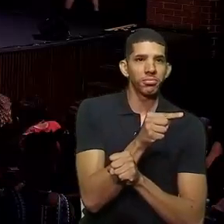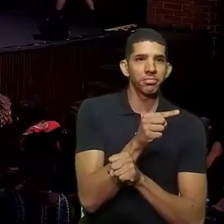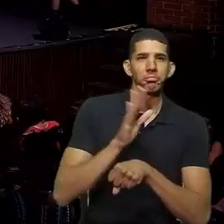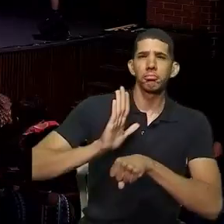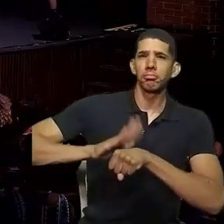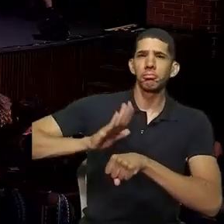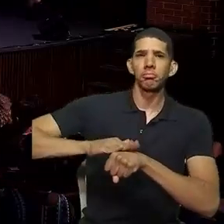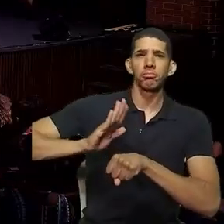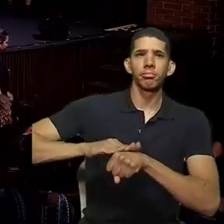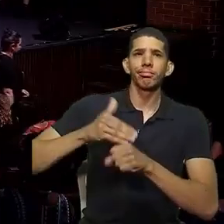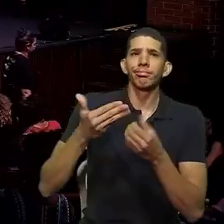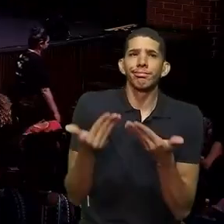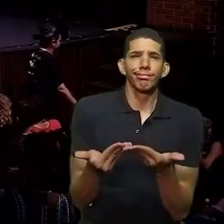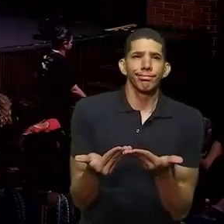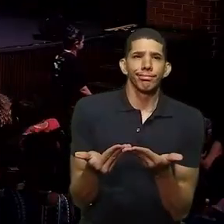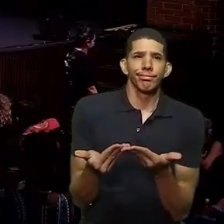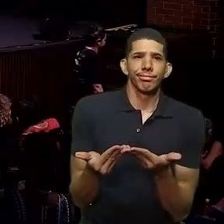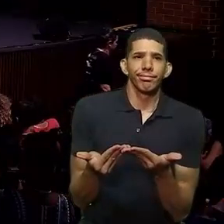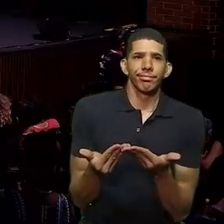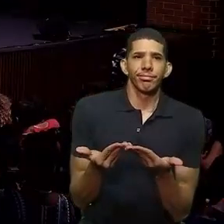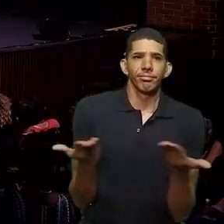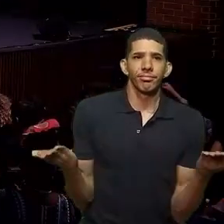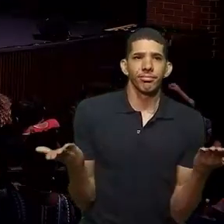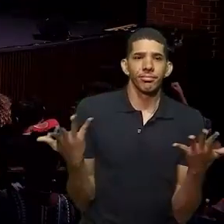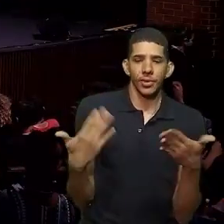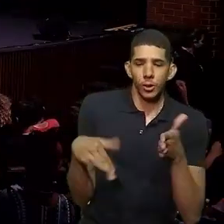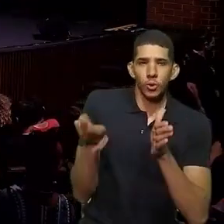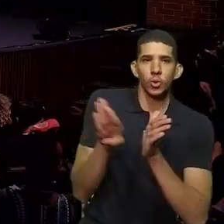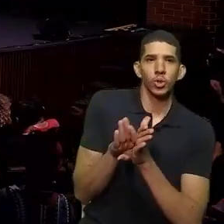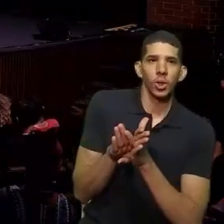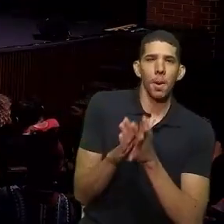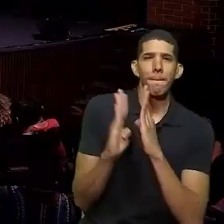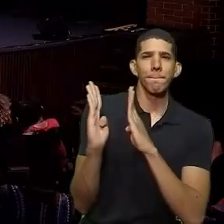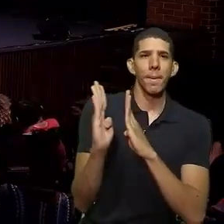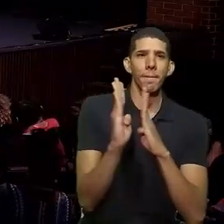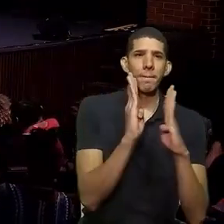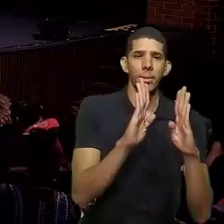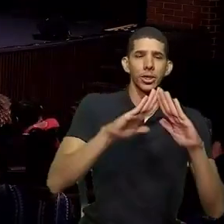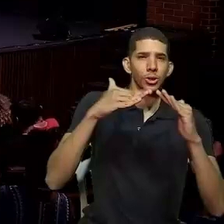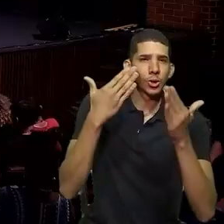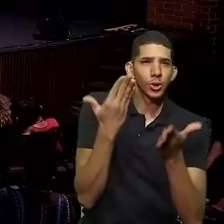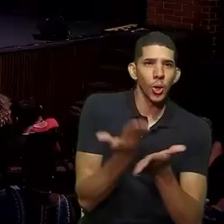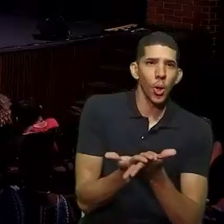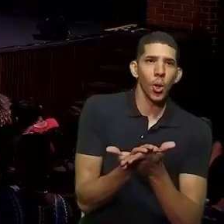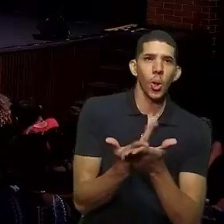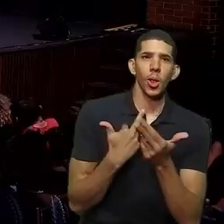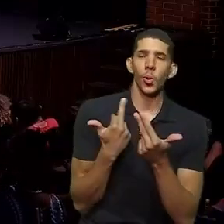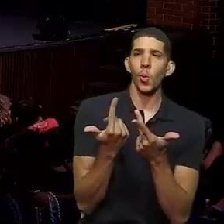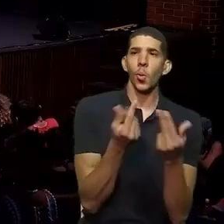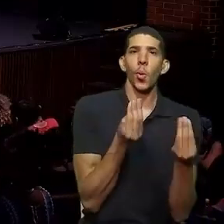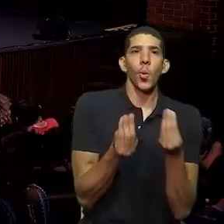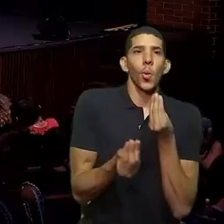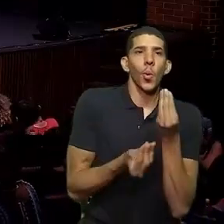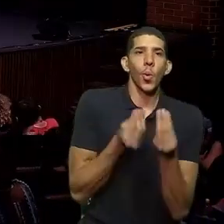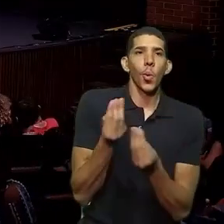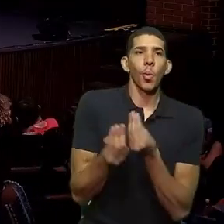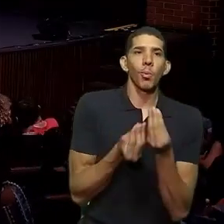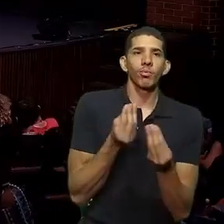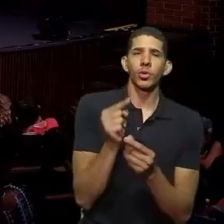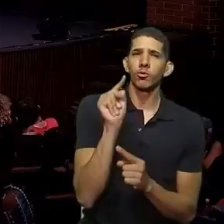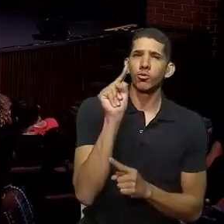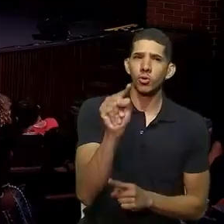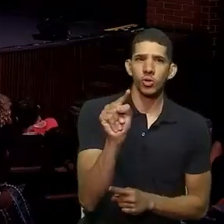chegavam às bibliotecas escolares, a eventos como esse, às livrarias. Como é para você, que tem essa caminhada